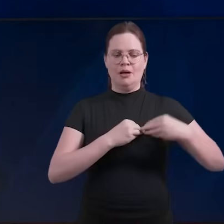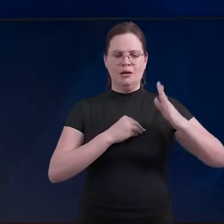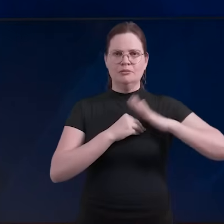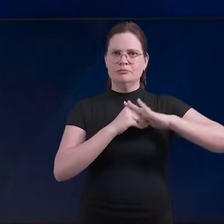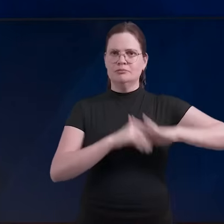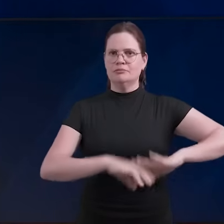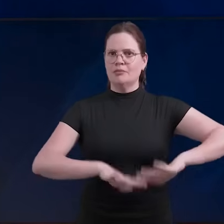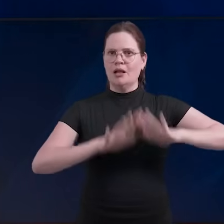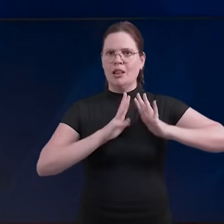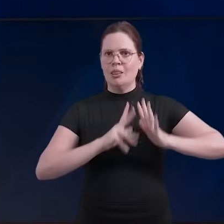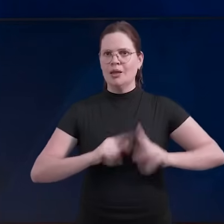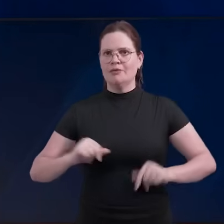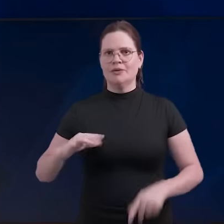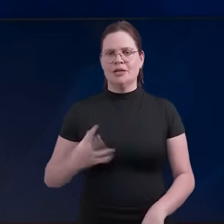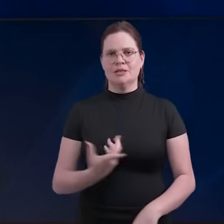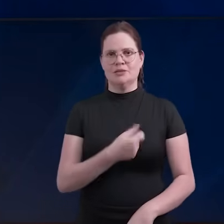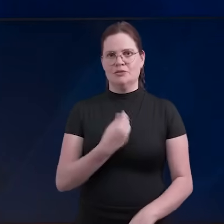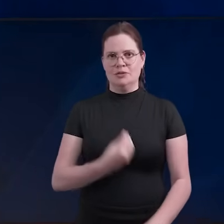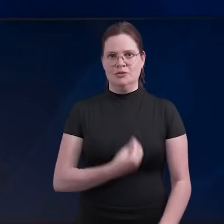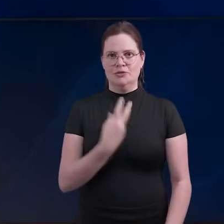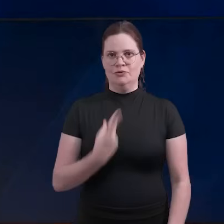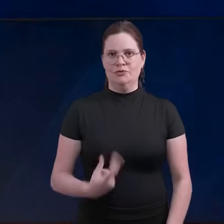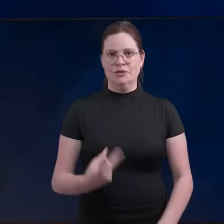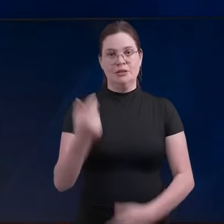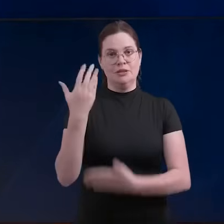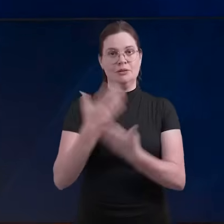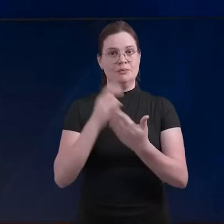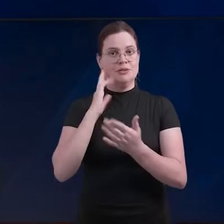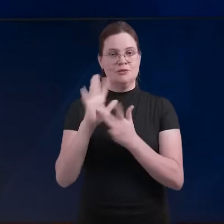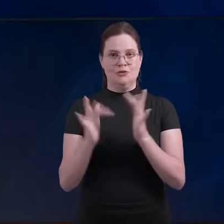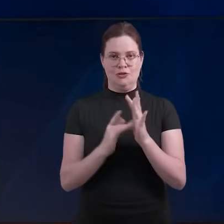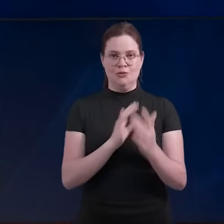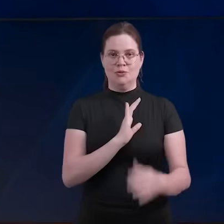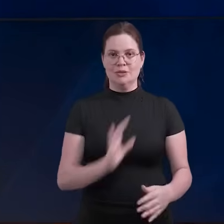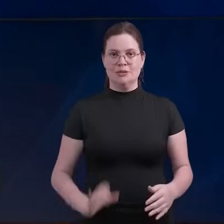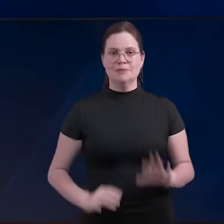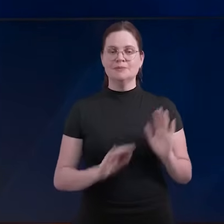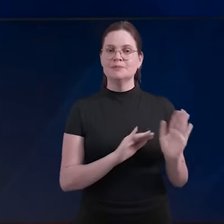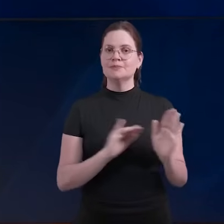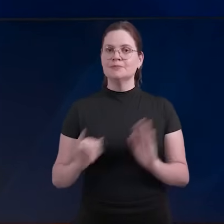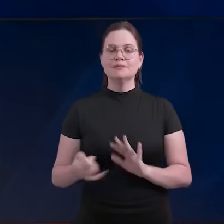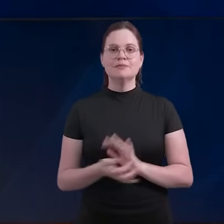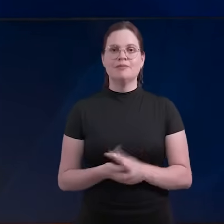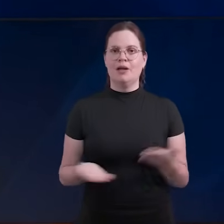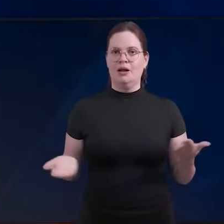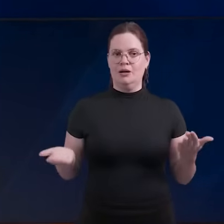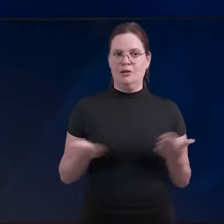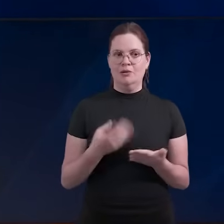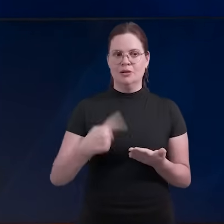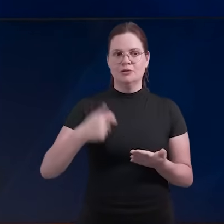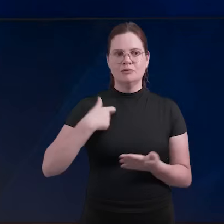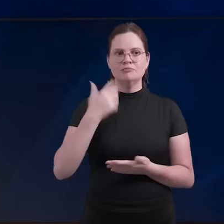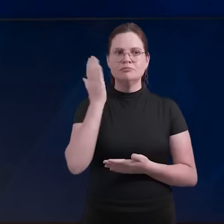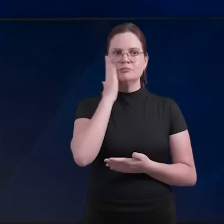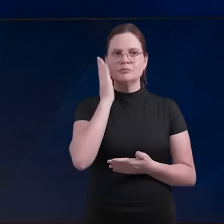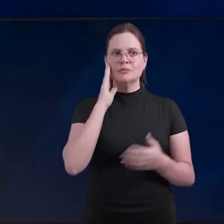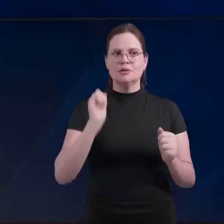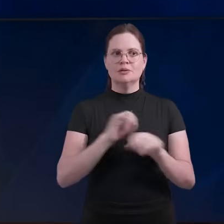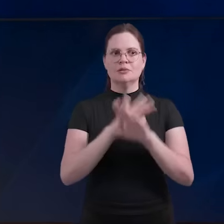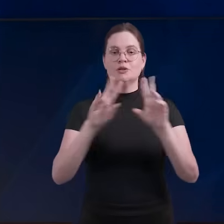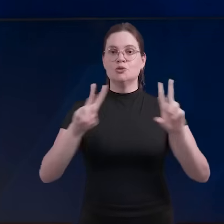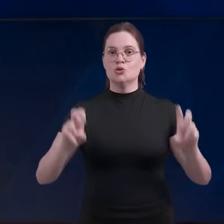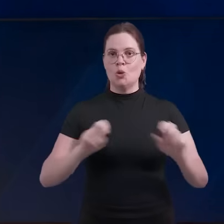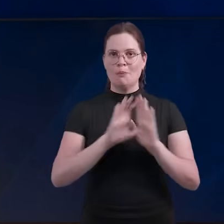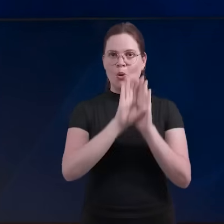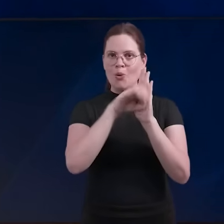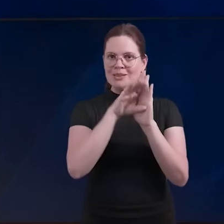prisão do pecado, e ele ter agora a sua salvação eterna em Jesus Cristo. Muito bem. Aí agora, portanto, diante desse